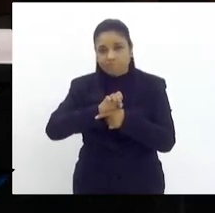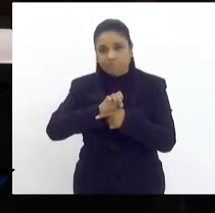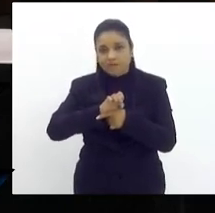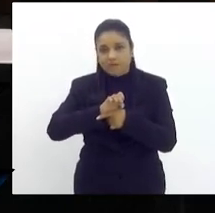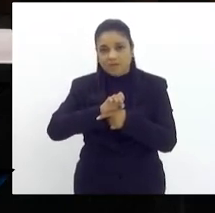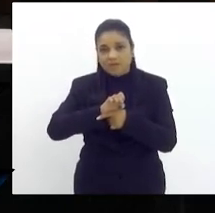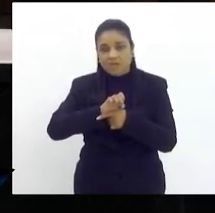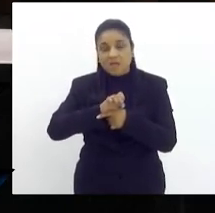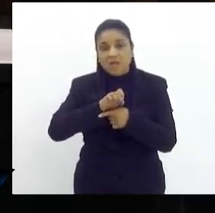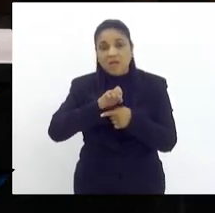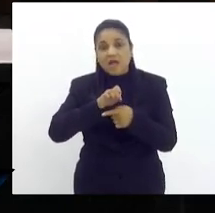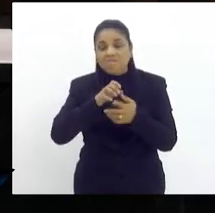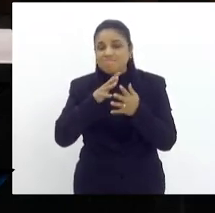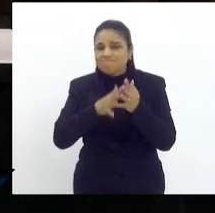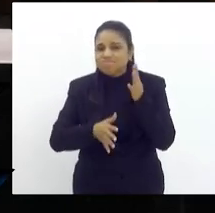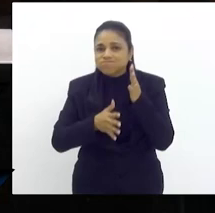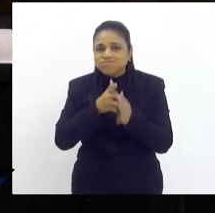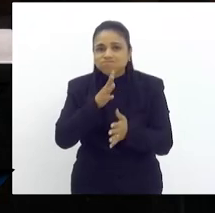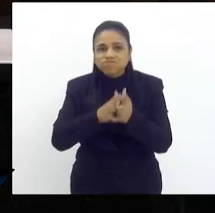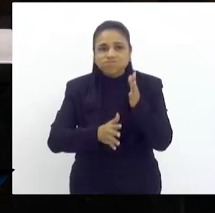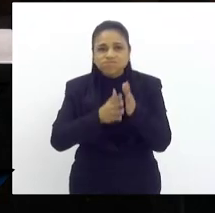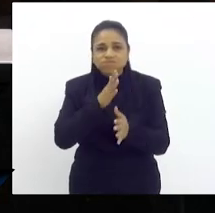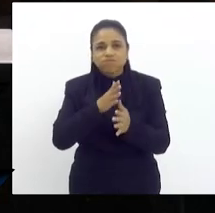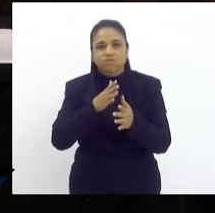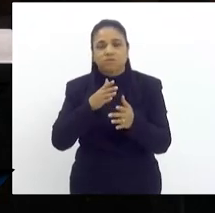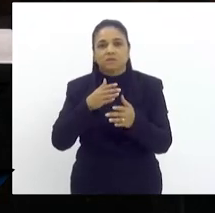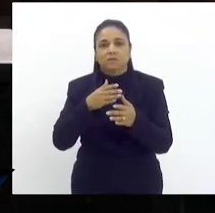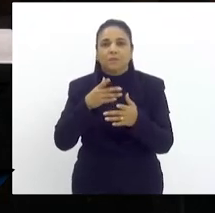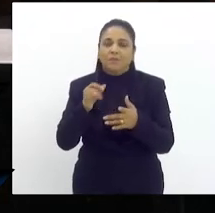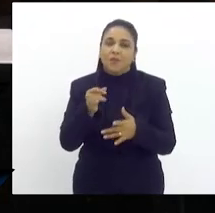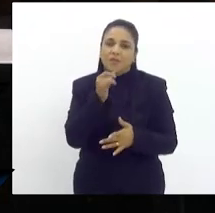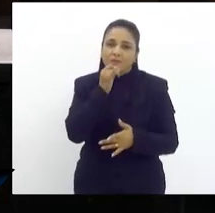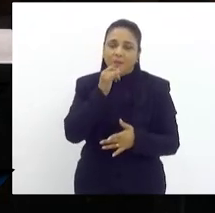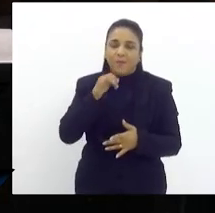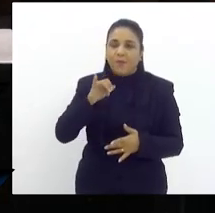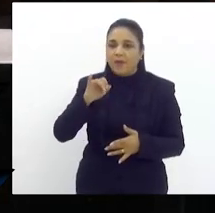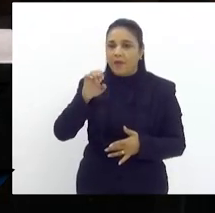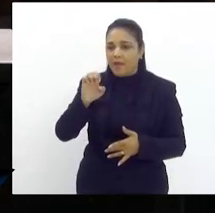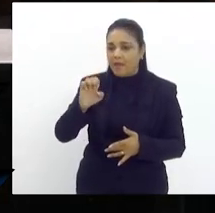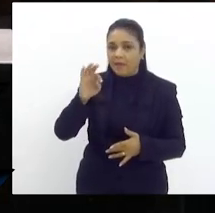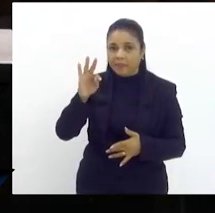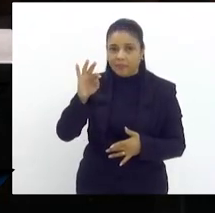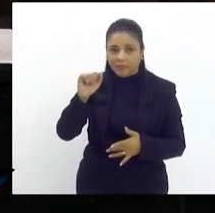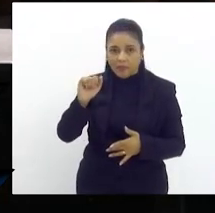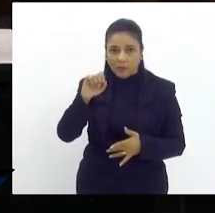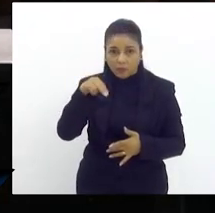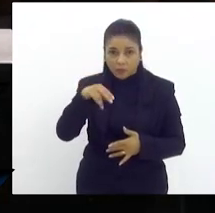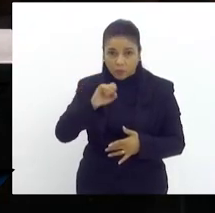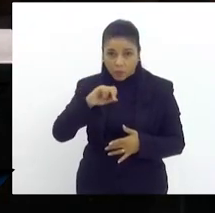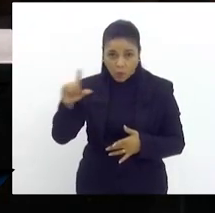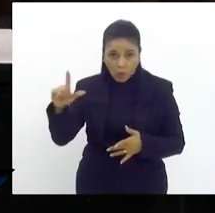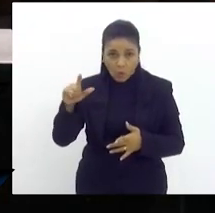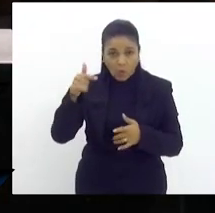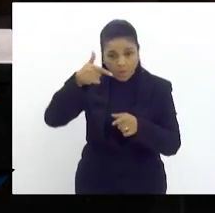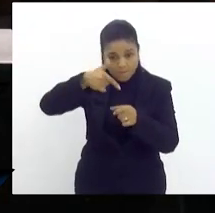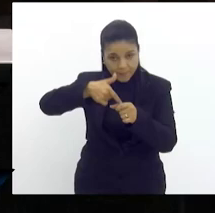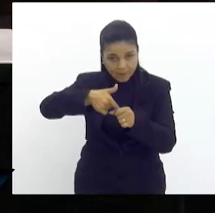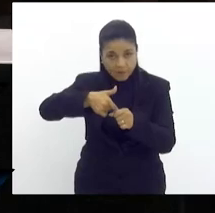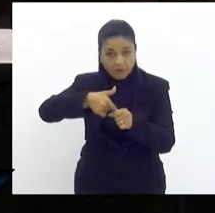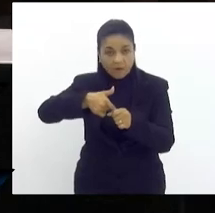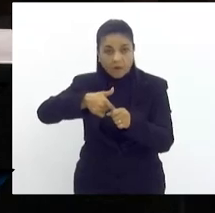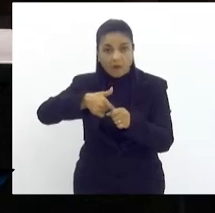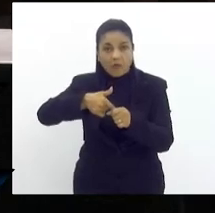na cadeia produtiva no sentido de que o etanol por exemplo a nossa cobrança era tão alta que a gente acaba